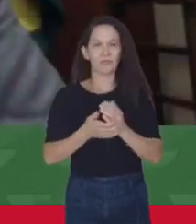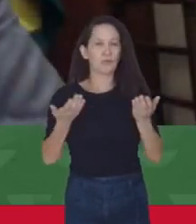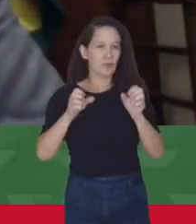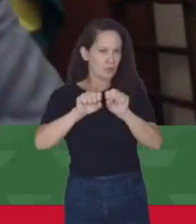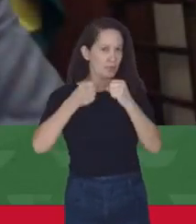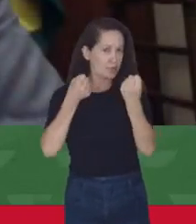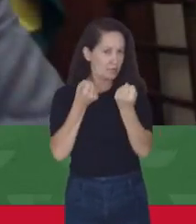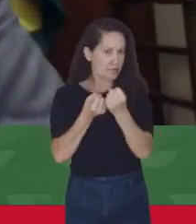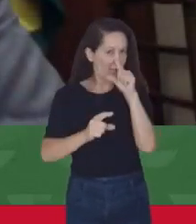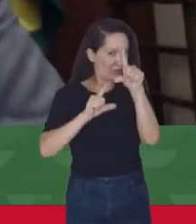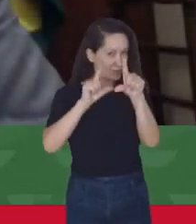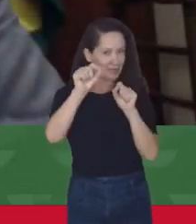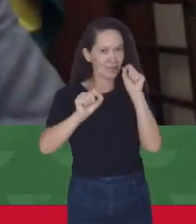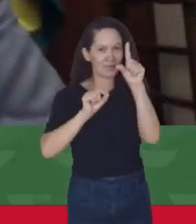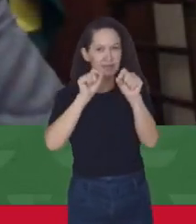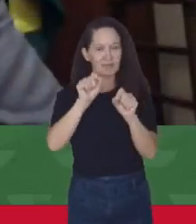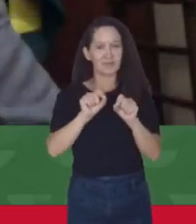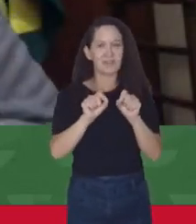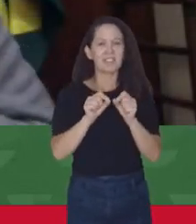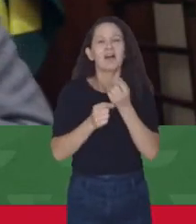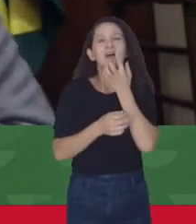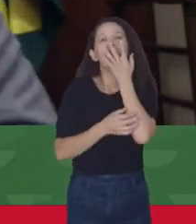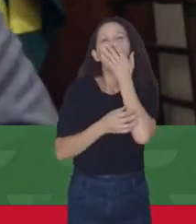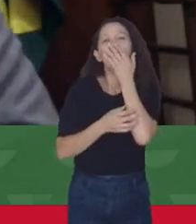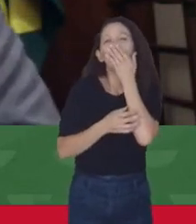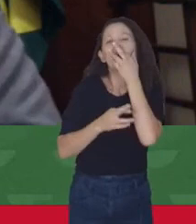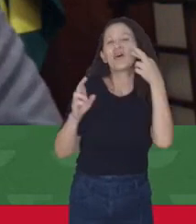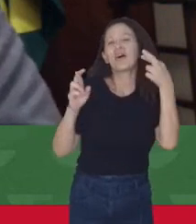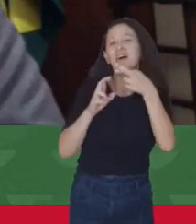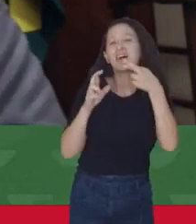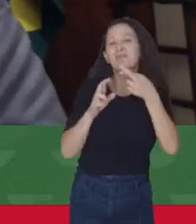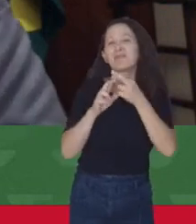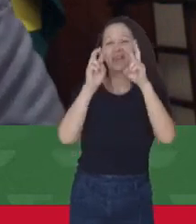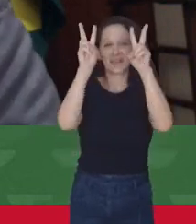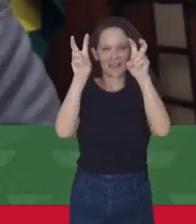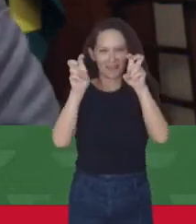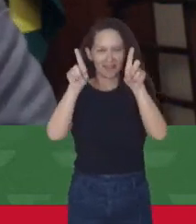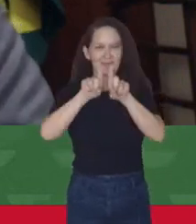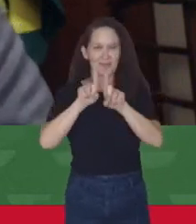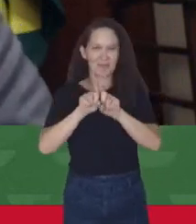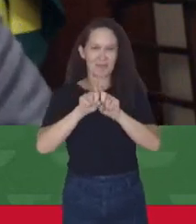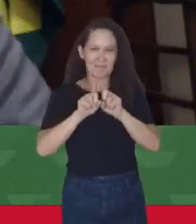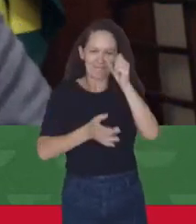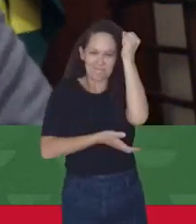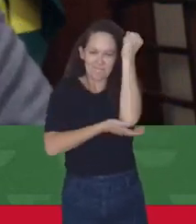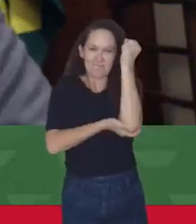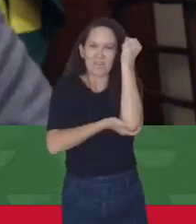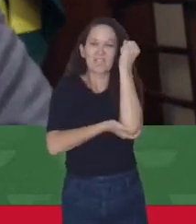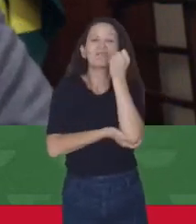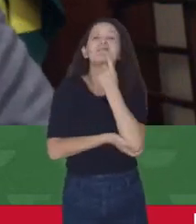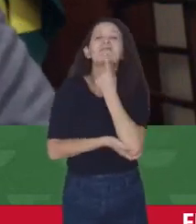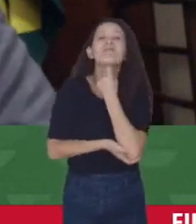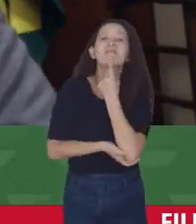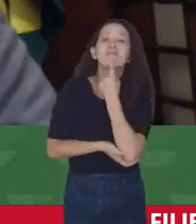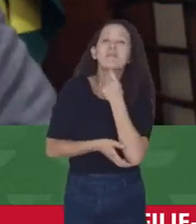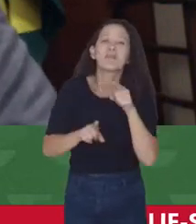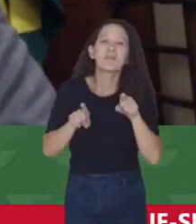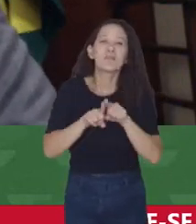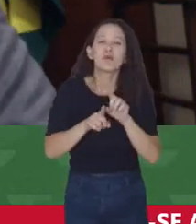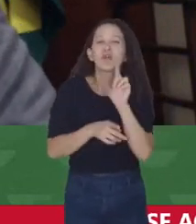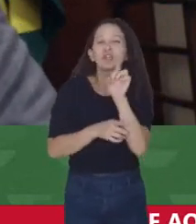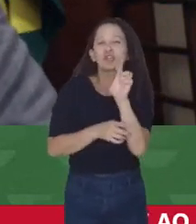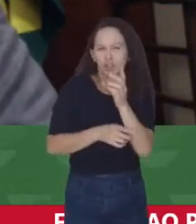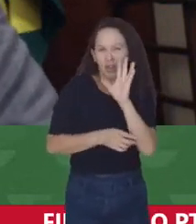que foi dado e as cores mesmo que aparecem no título, né? A resistência em vermelho, porque só